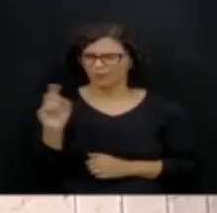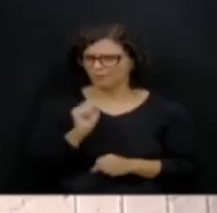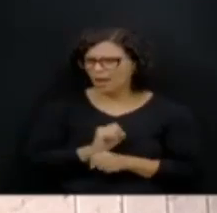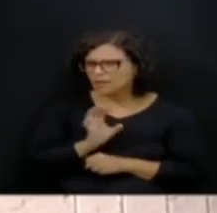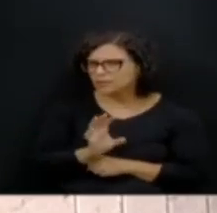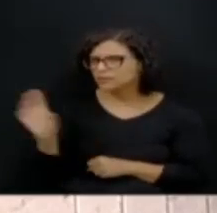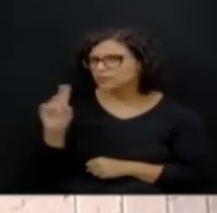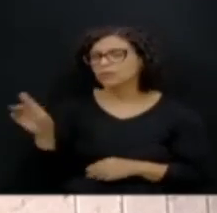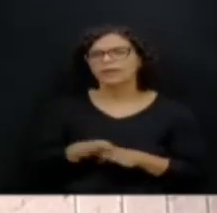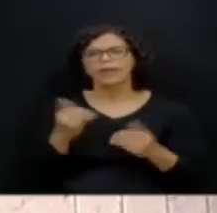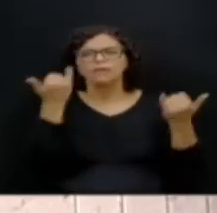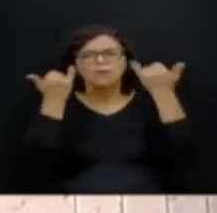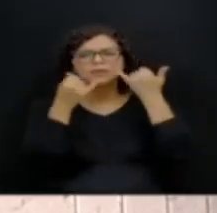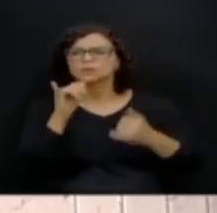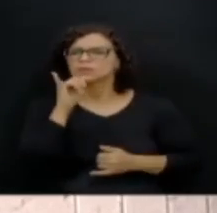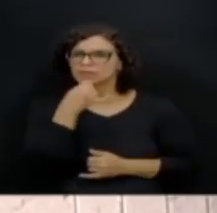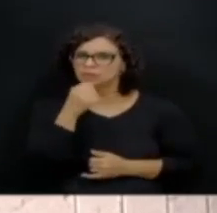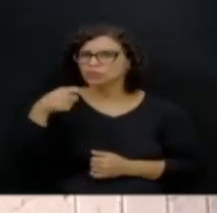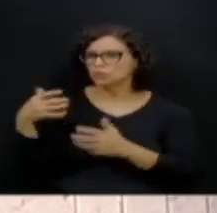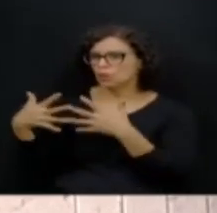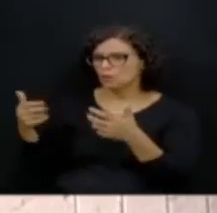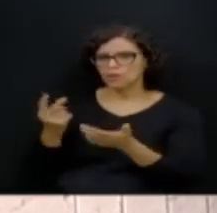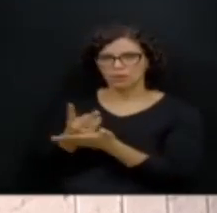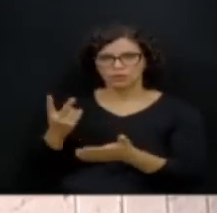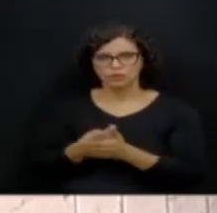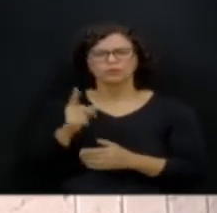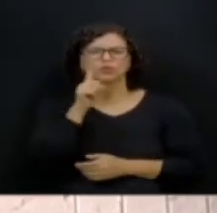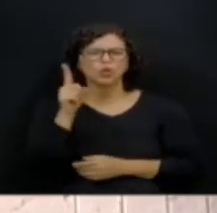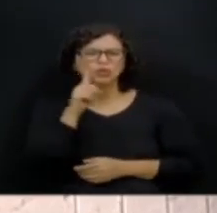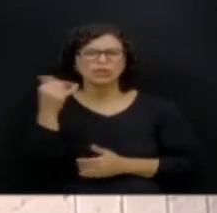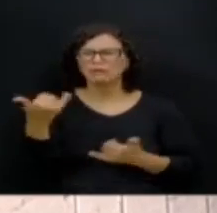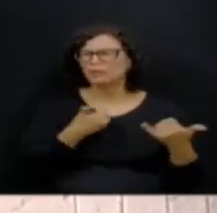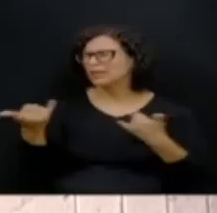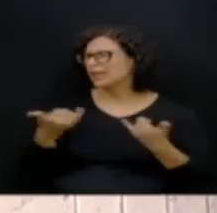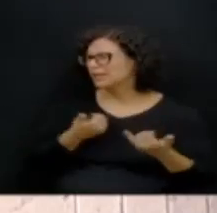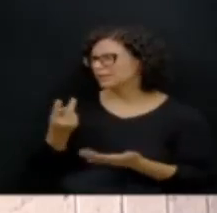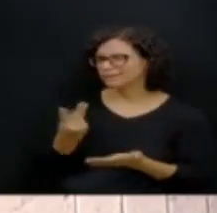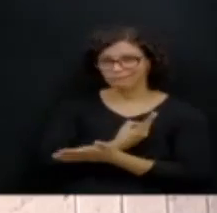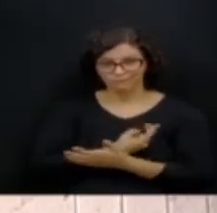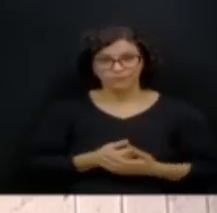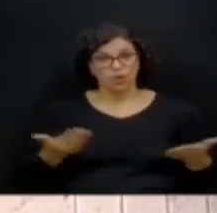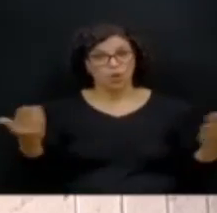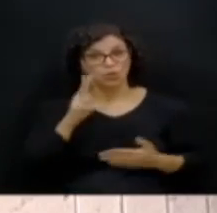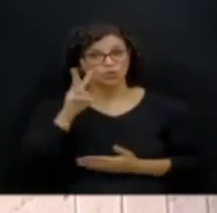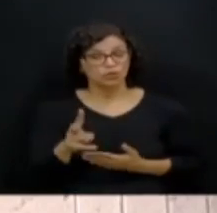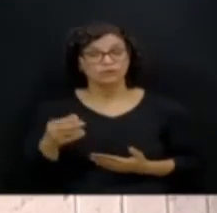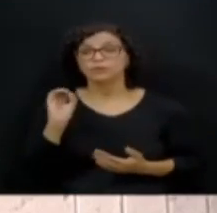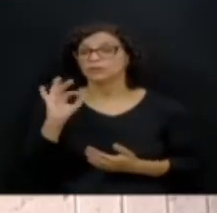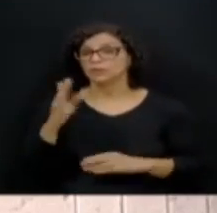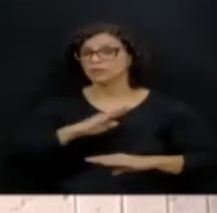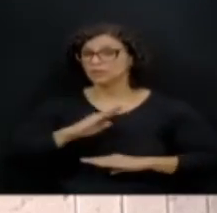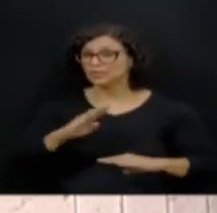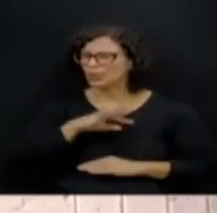param de cair notícias tristes quanto a Copel. Cada dia é um problema. Hoje eu me deparei com uma